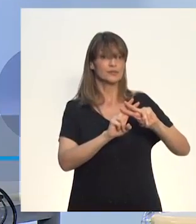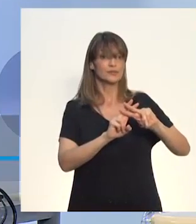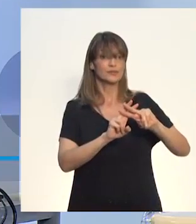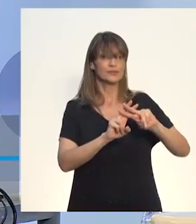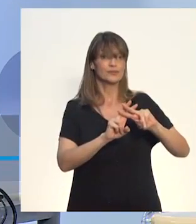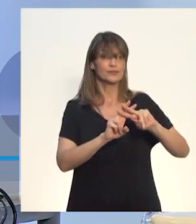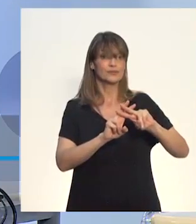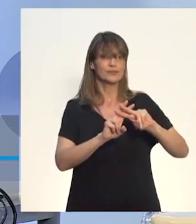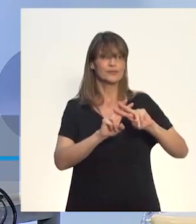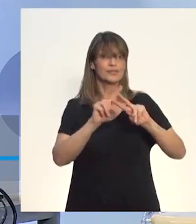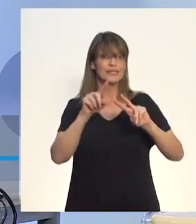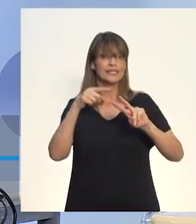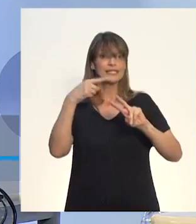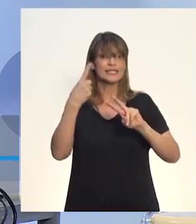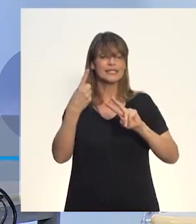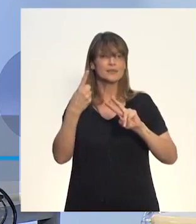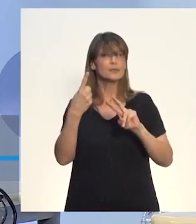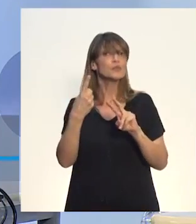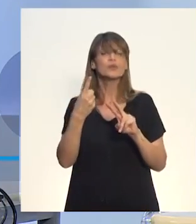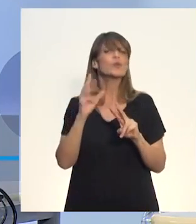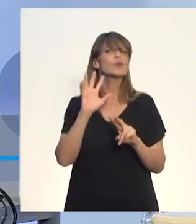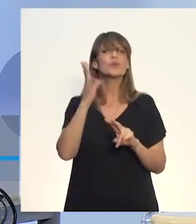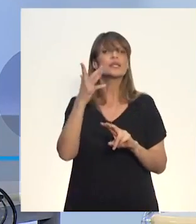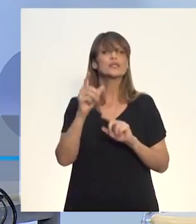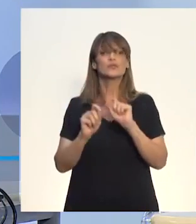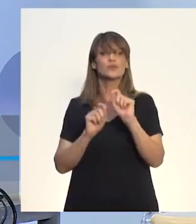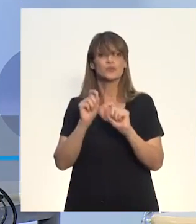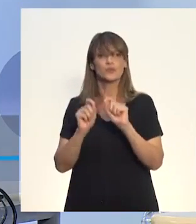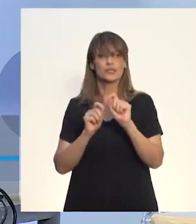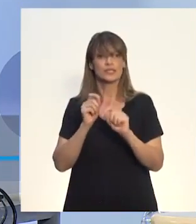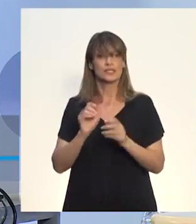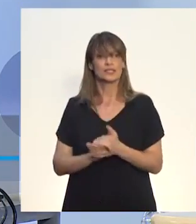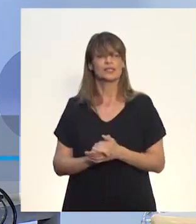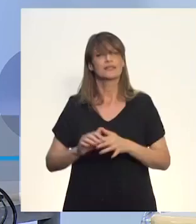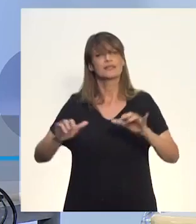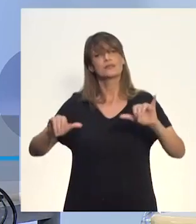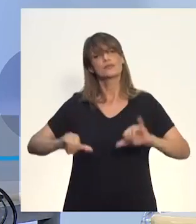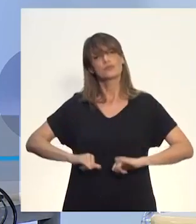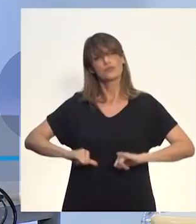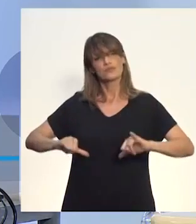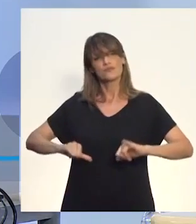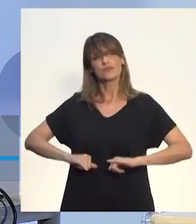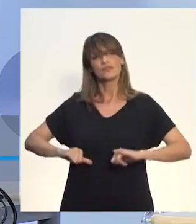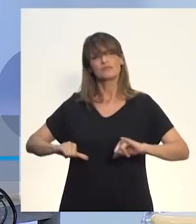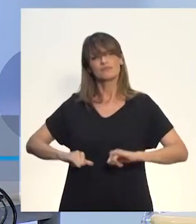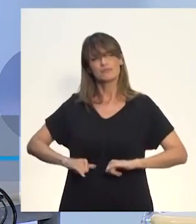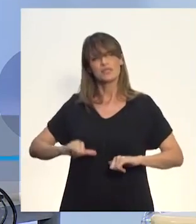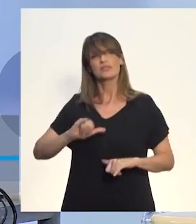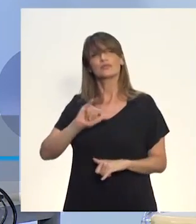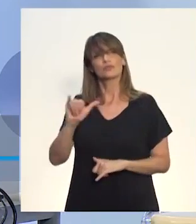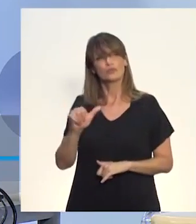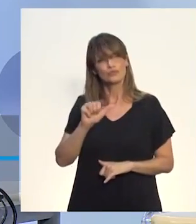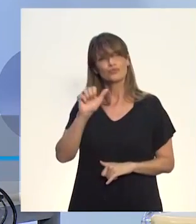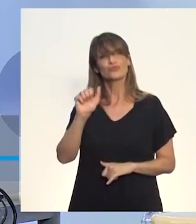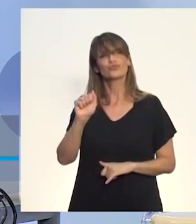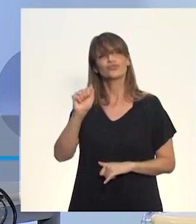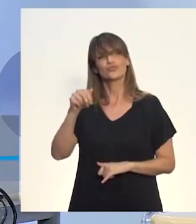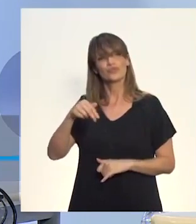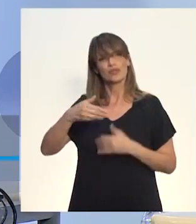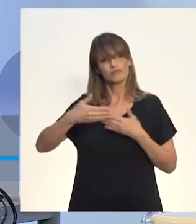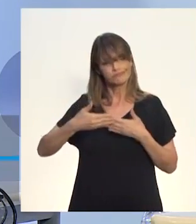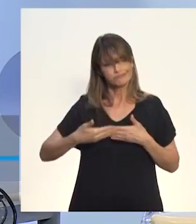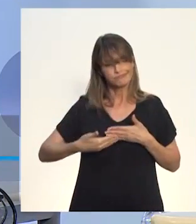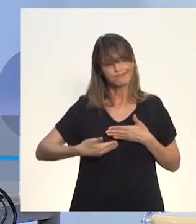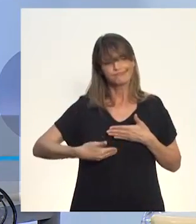E aí começa o calvário que esse personagem vai enfrentar ao longo